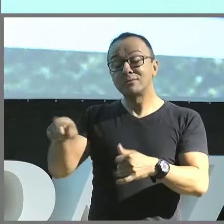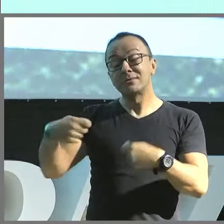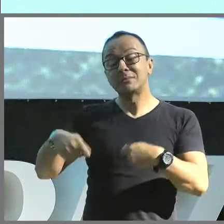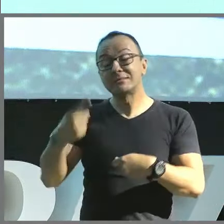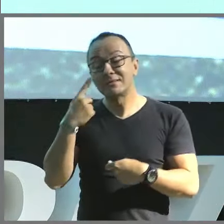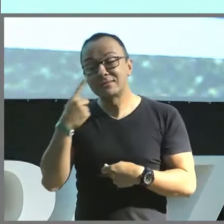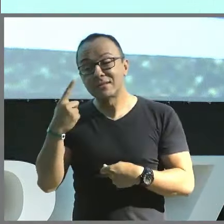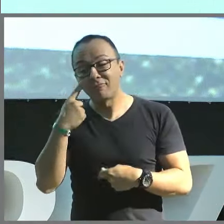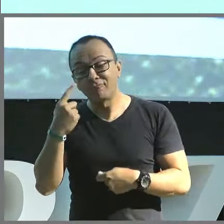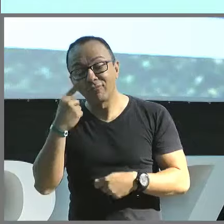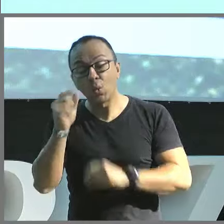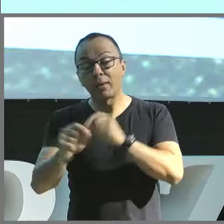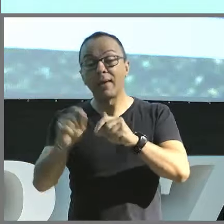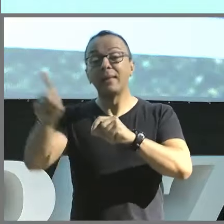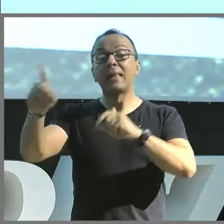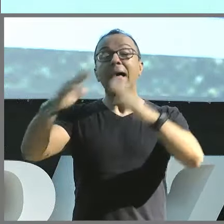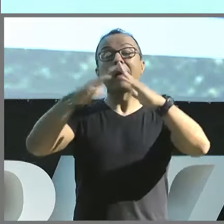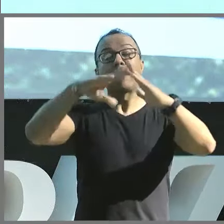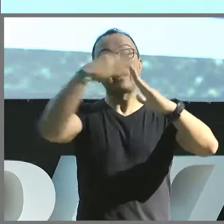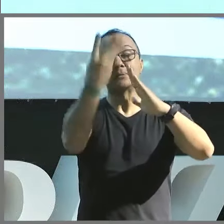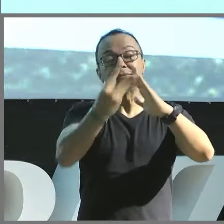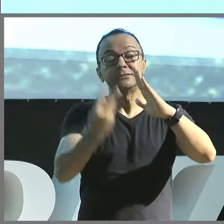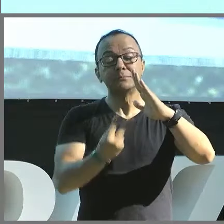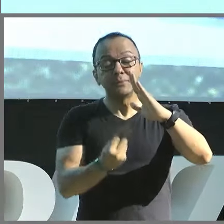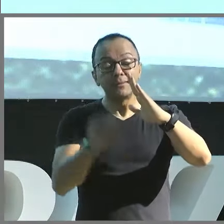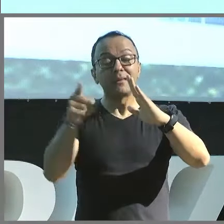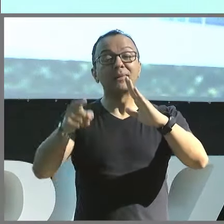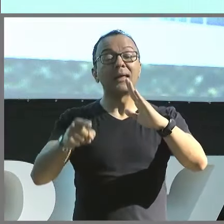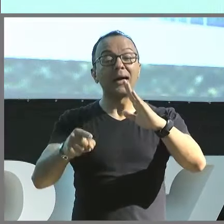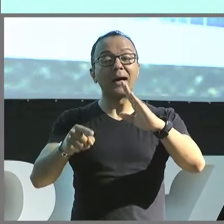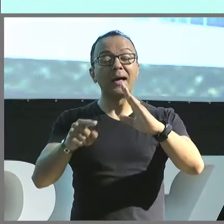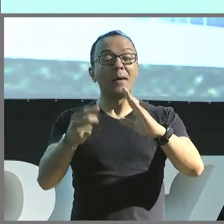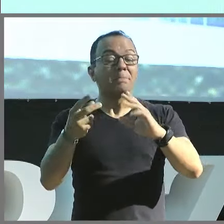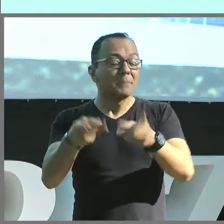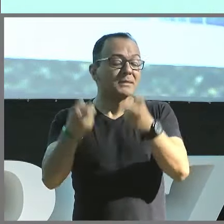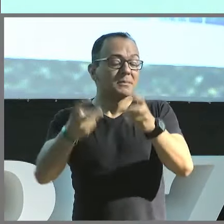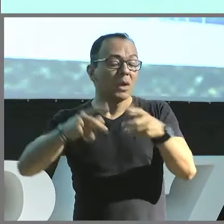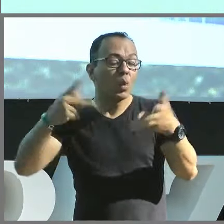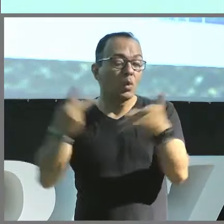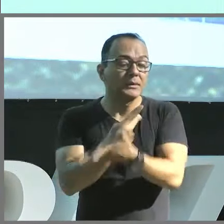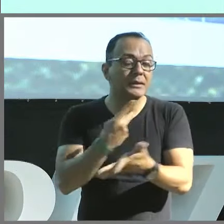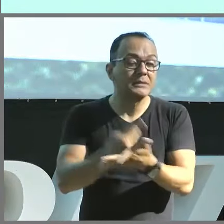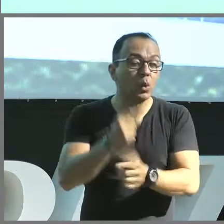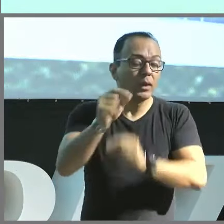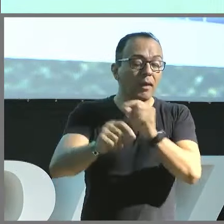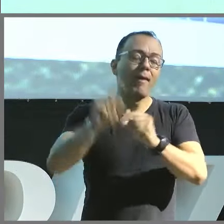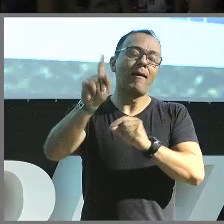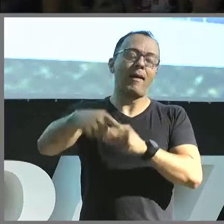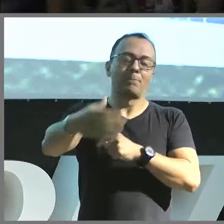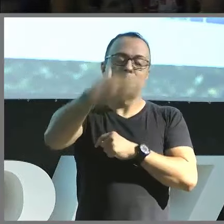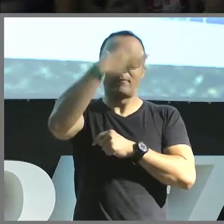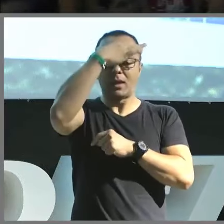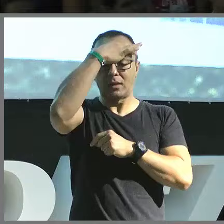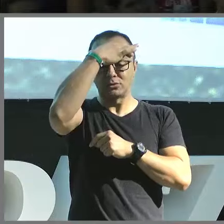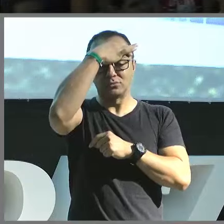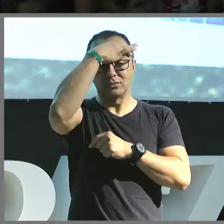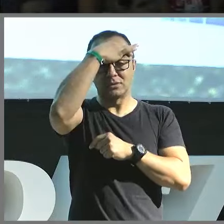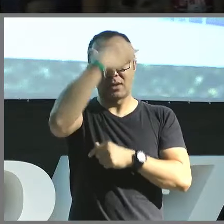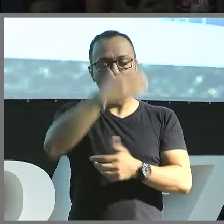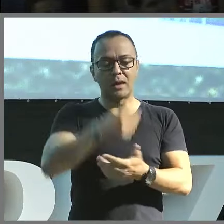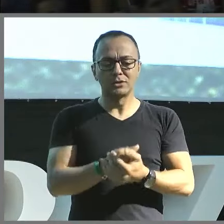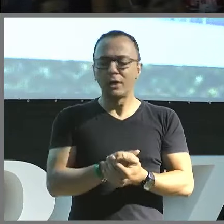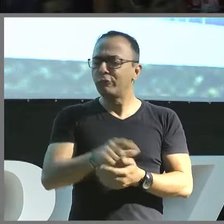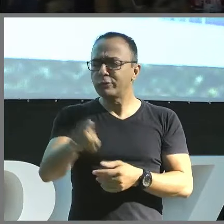veja que lá no centro espírita que está acontecendo com você é transe mediúnico. Você não estava